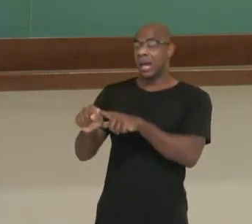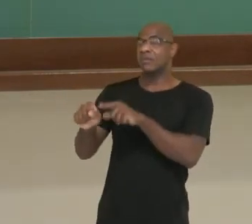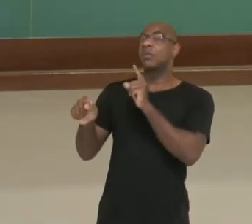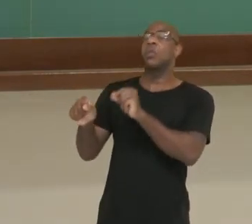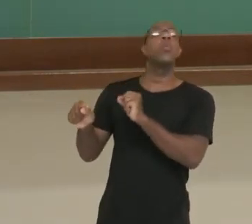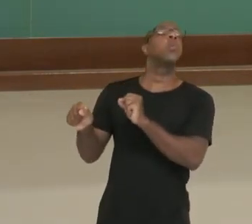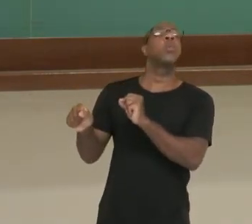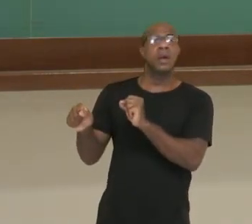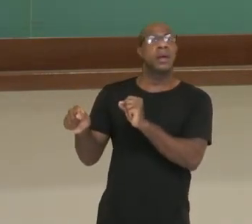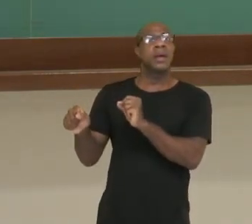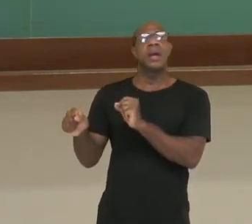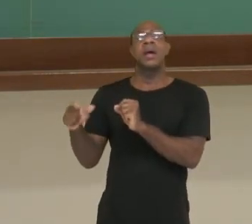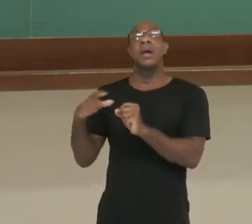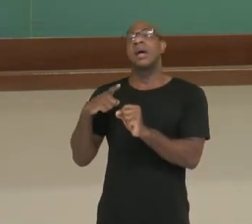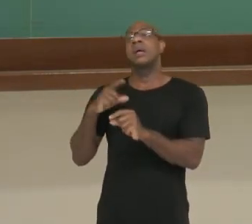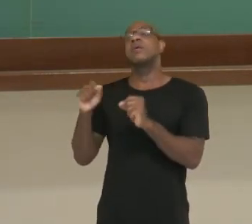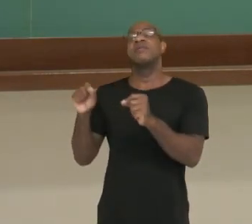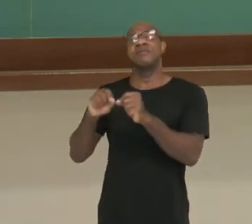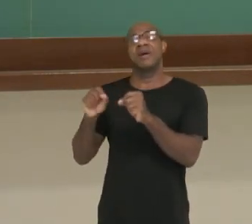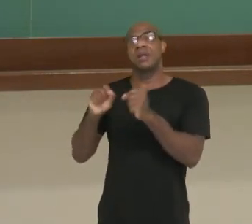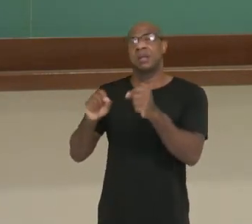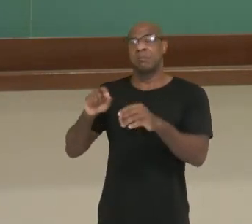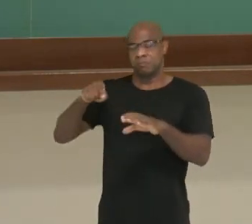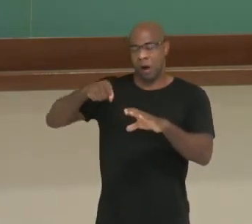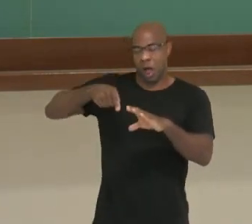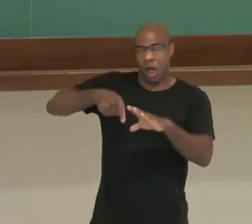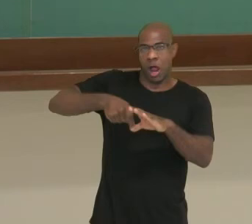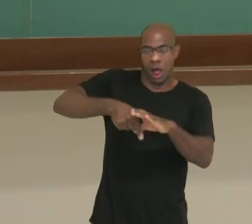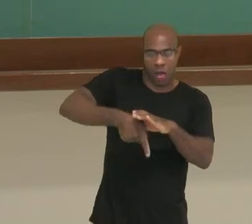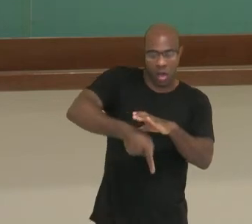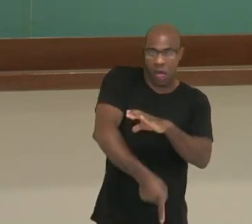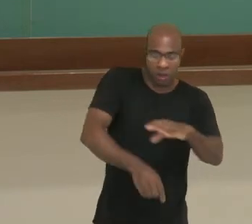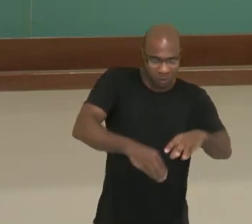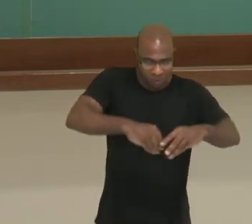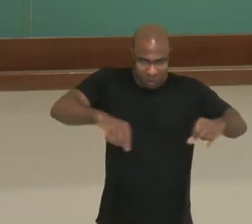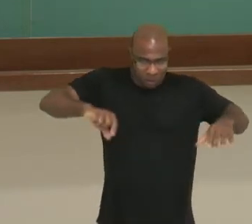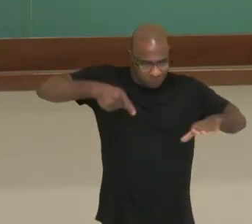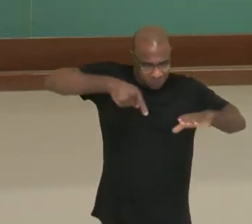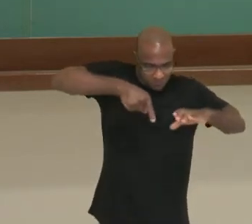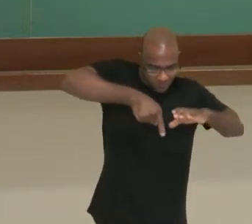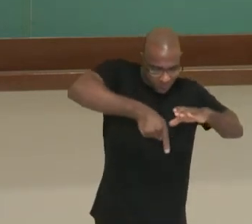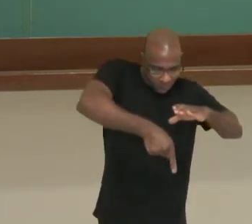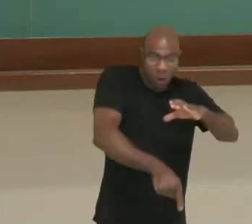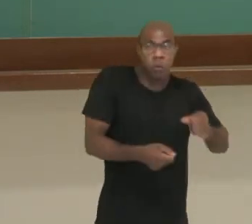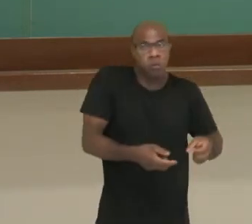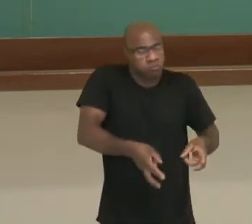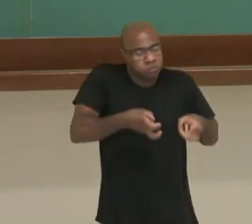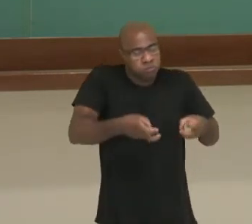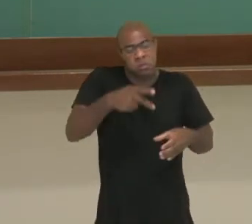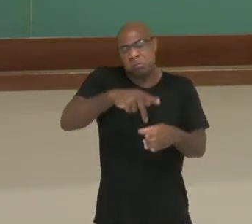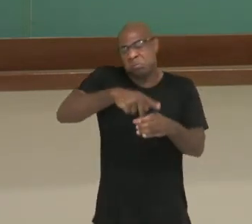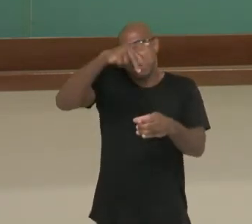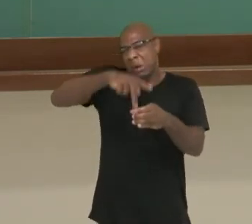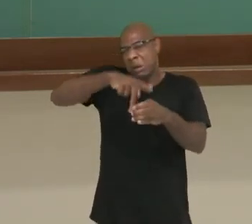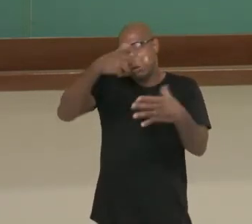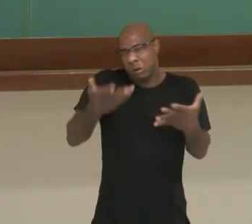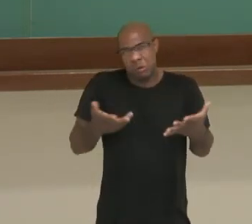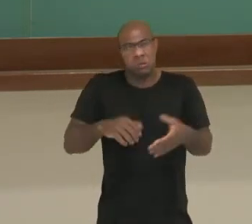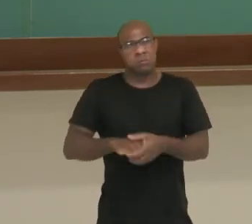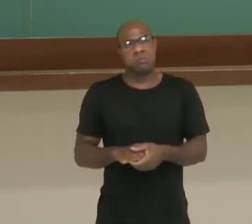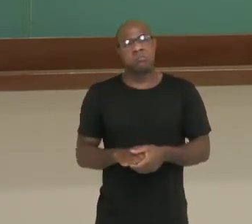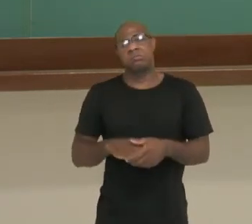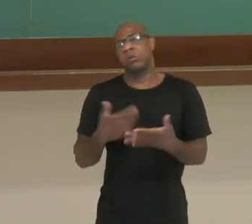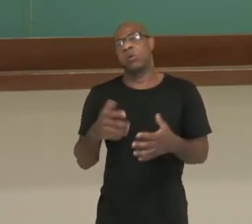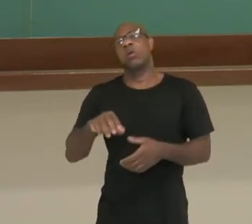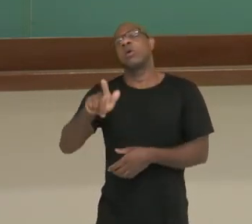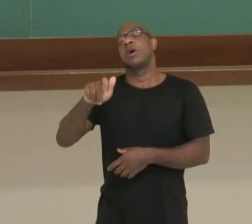aquele que, ao se realizar a perfuração no solo, ou para a exploração de petróleo ou a prospecção de